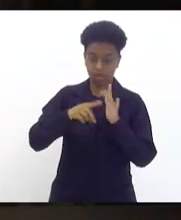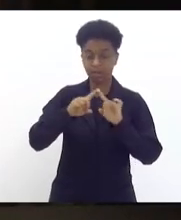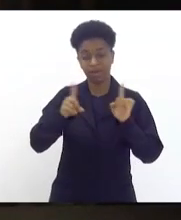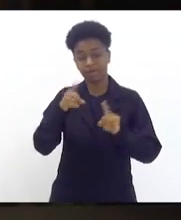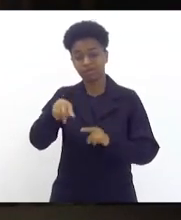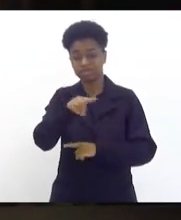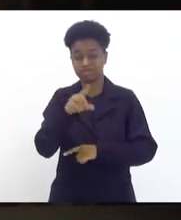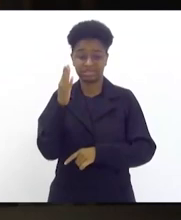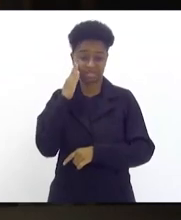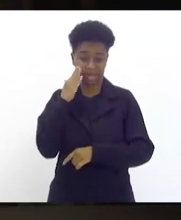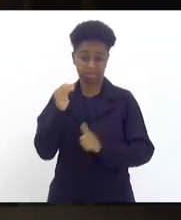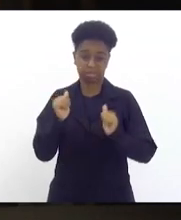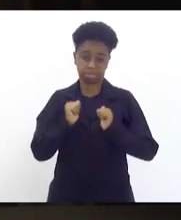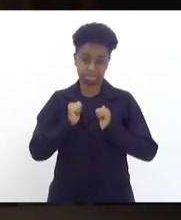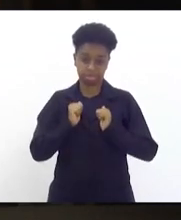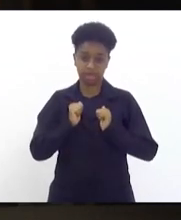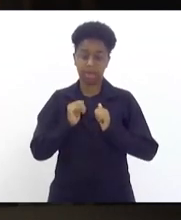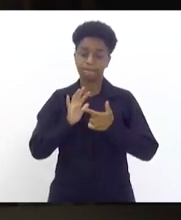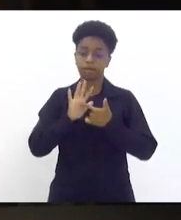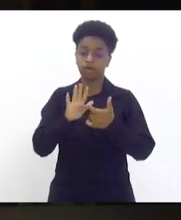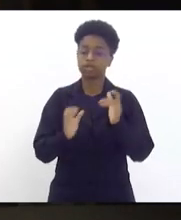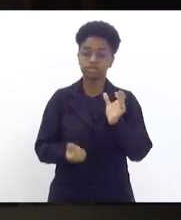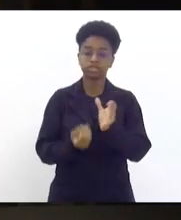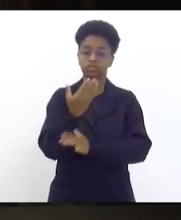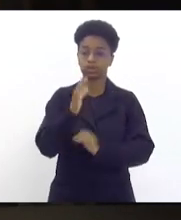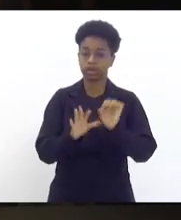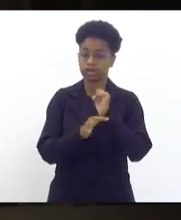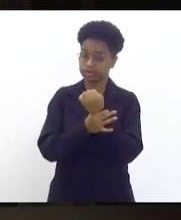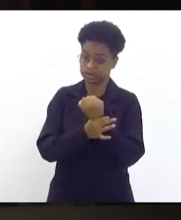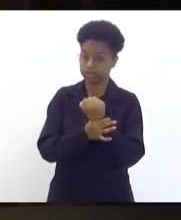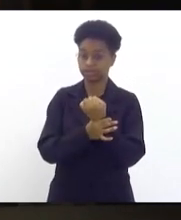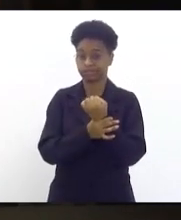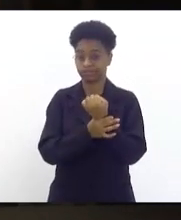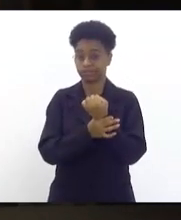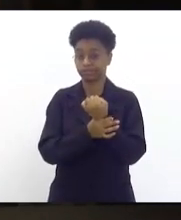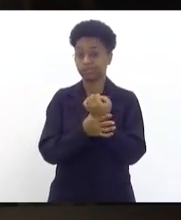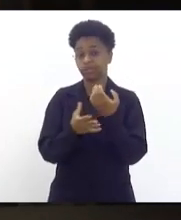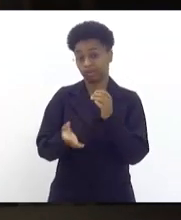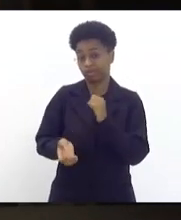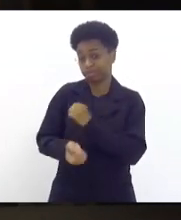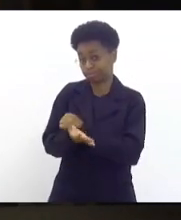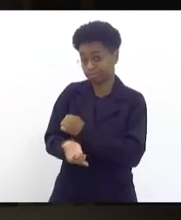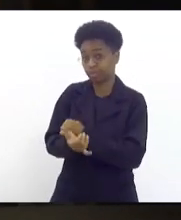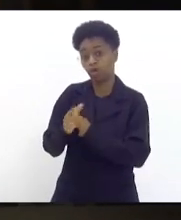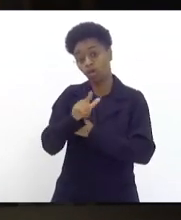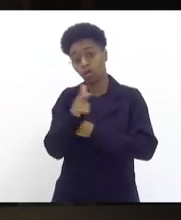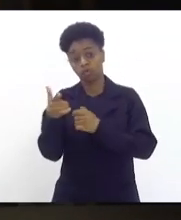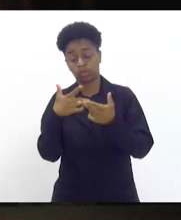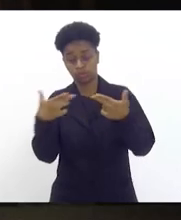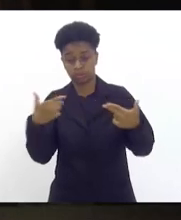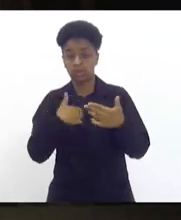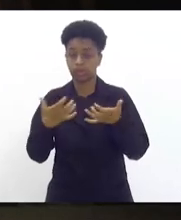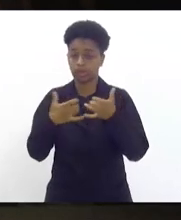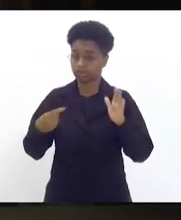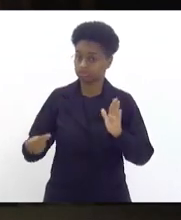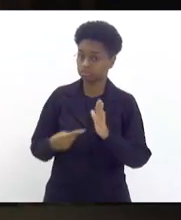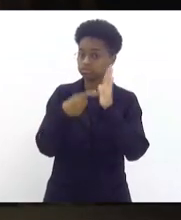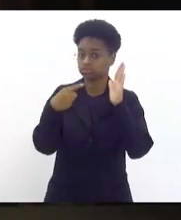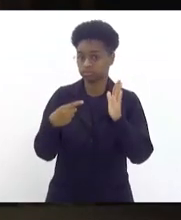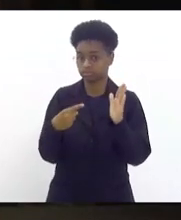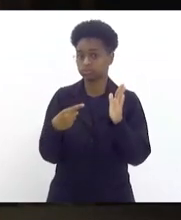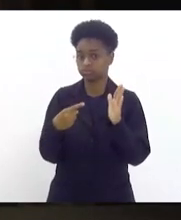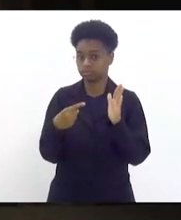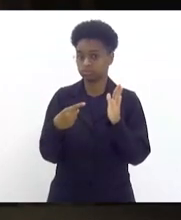inércia aparecem a segurança privada clandestina é outra denúncia que eu gosto Gostaria de deixar